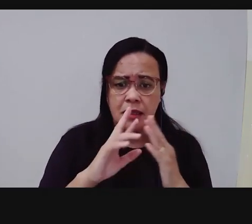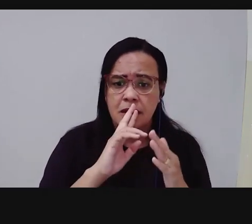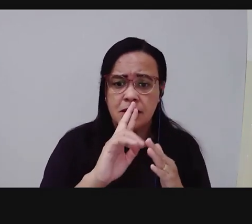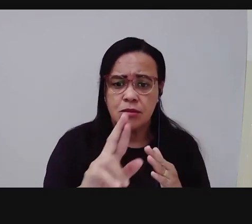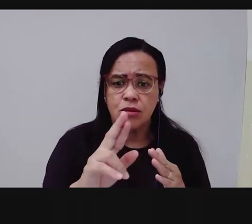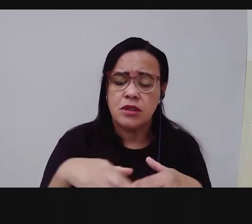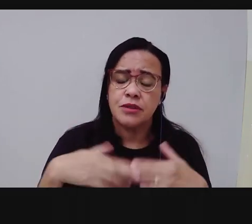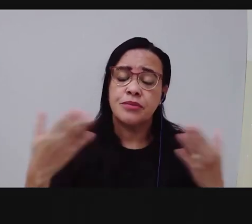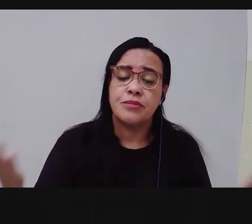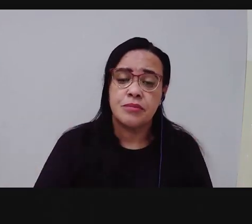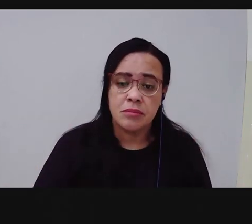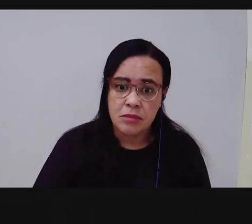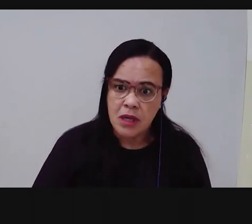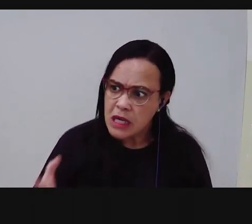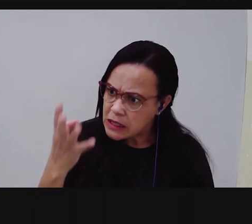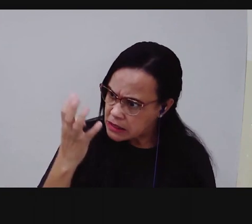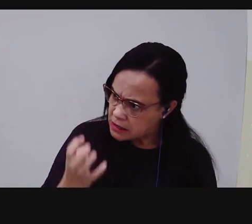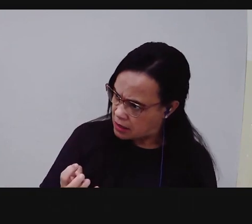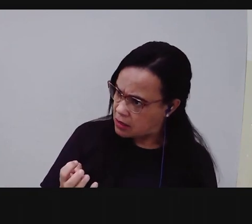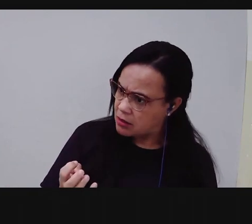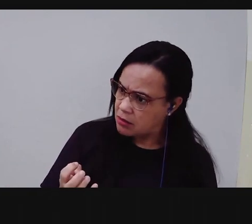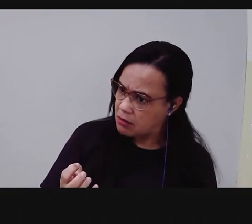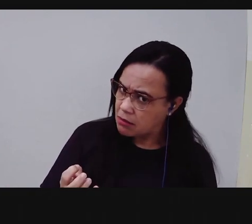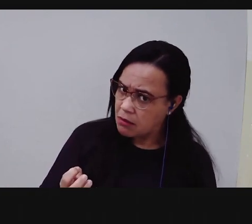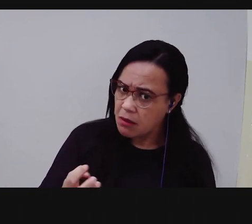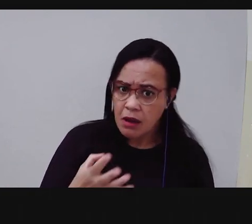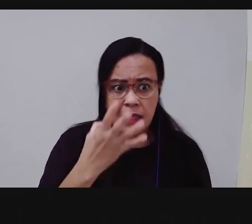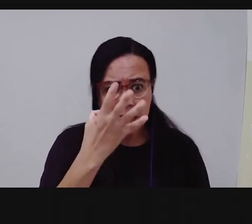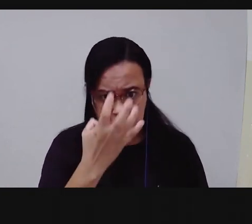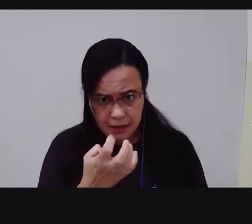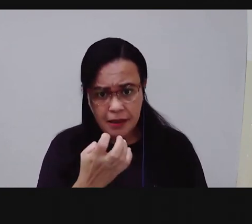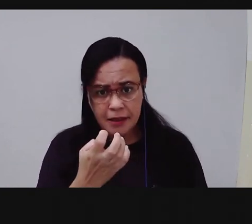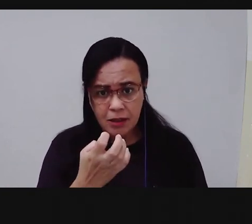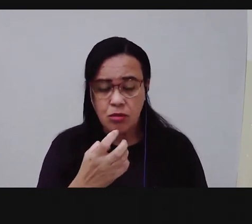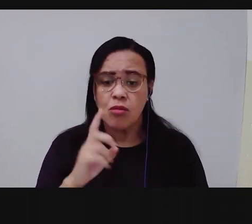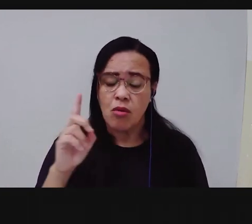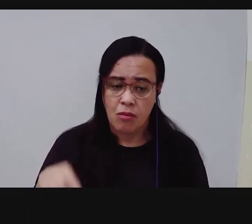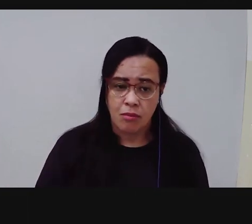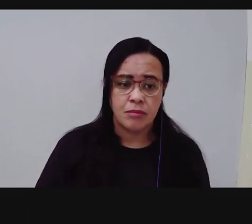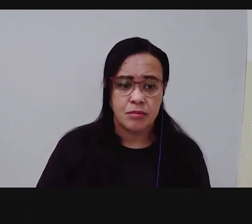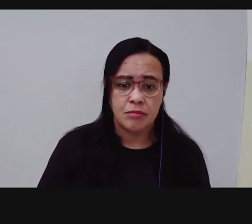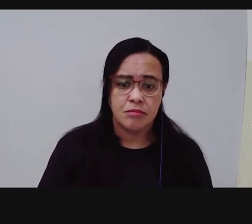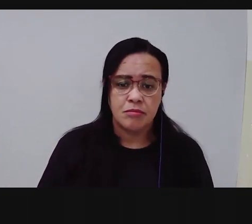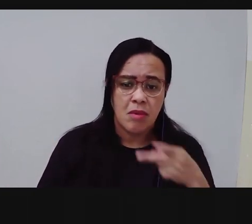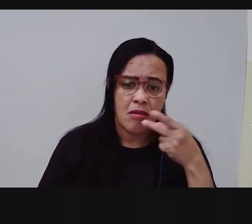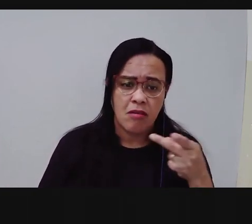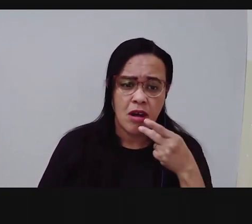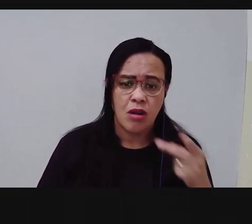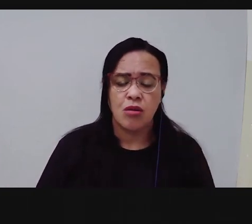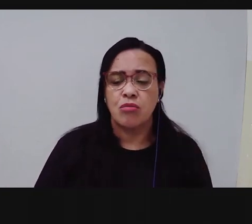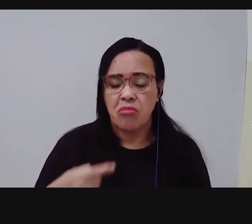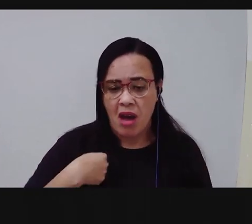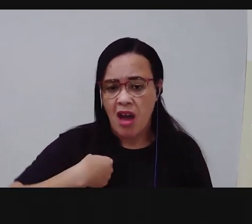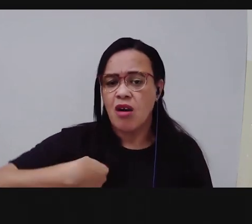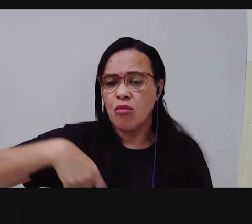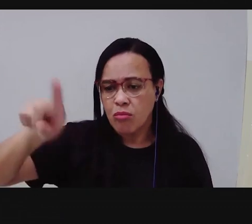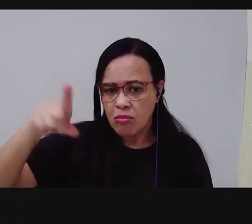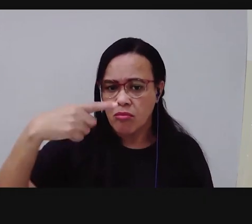Respondeu assim para ele: Sério? E ele disse assim: É, estou